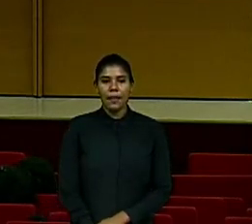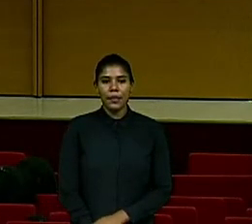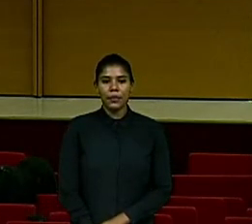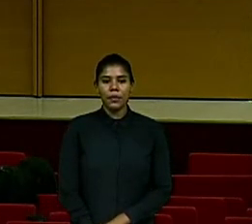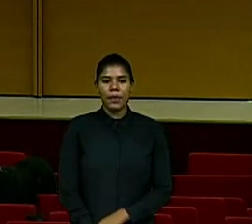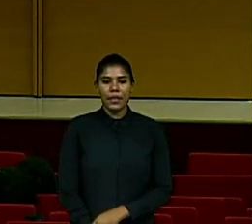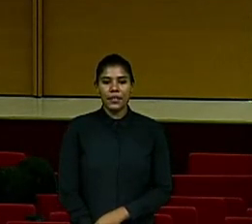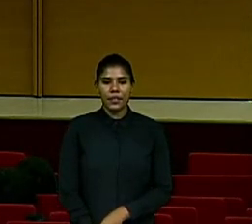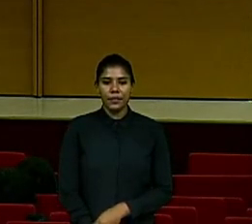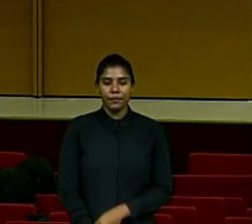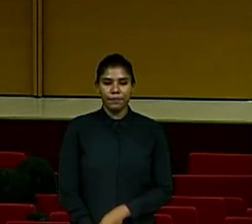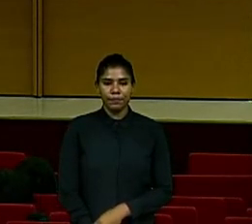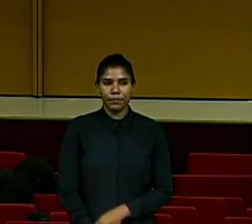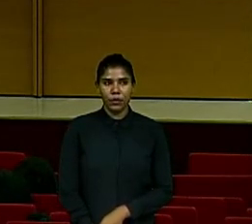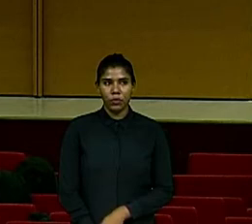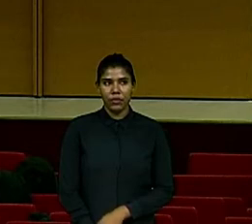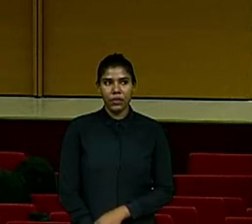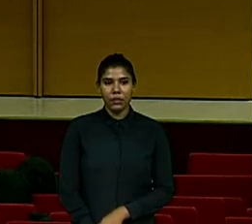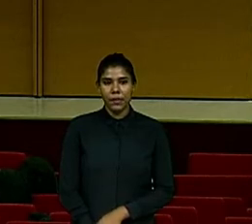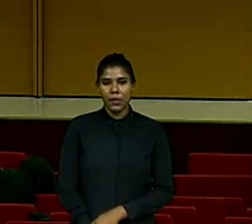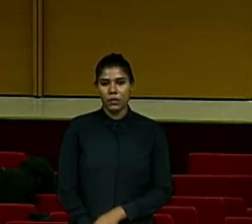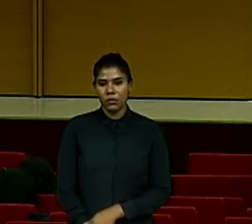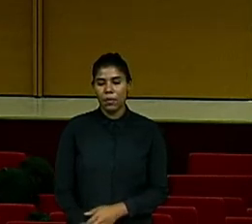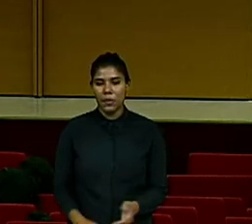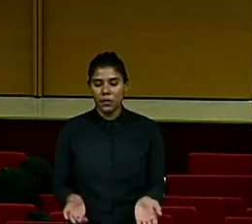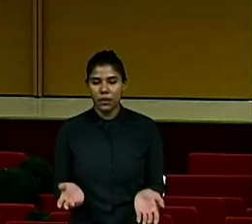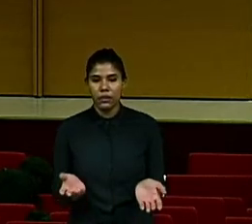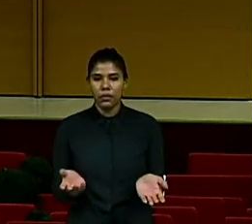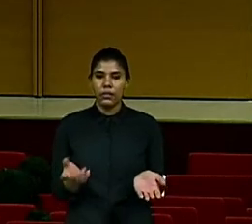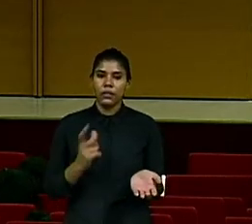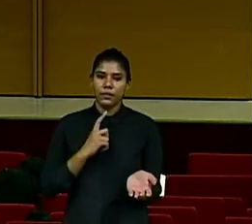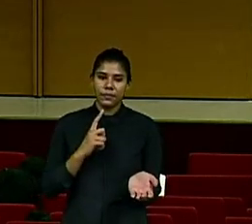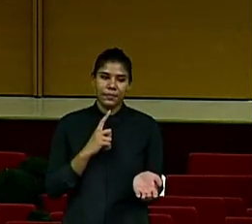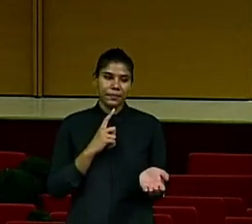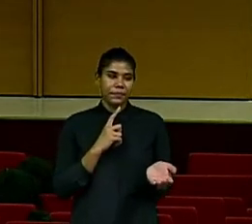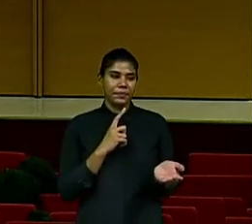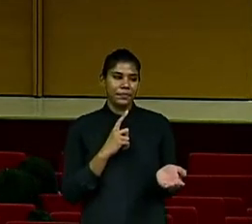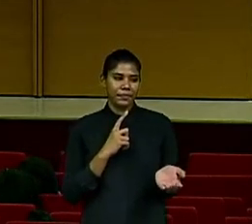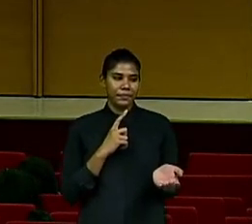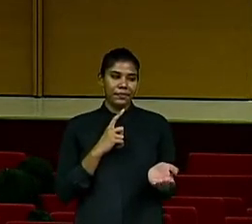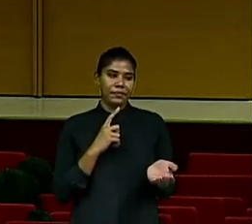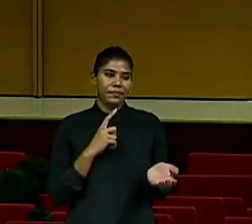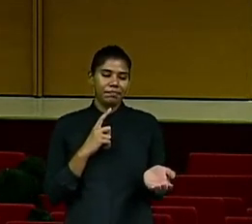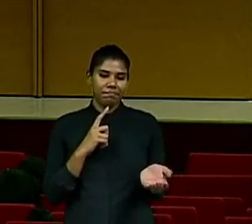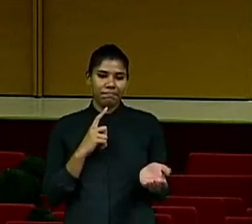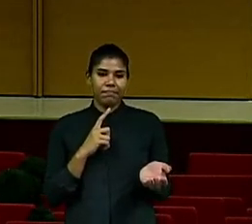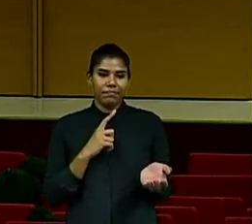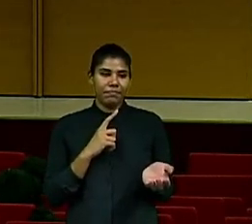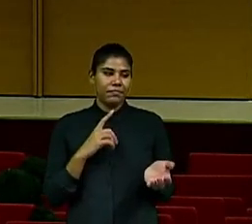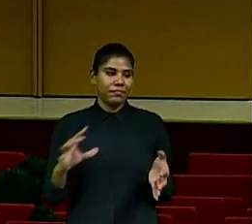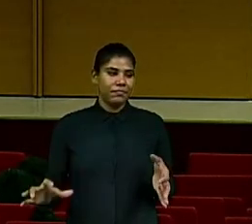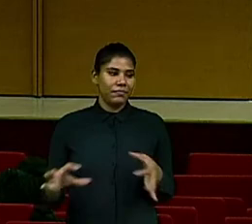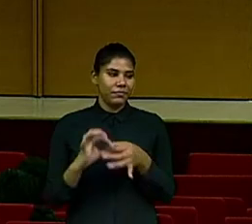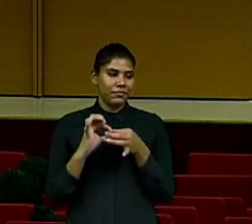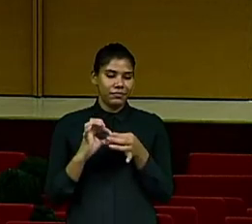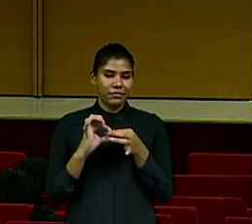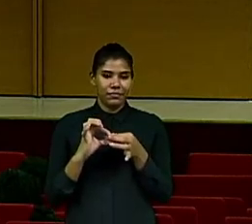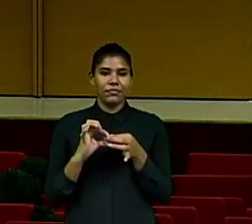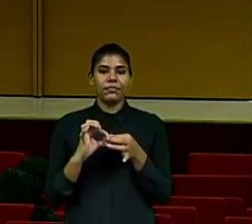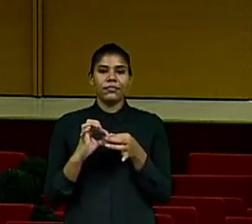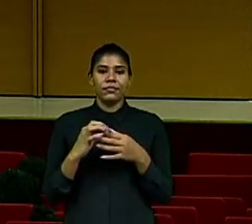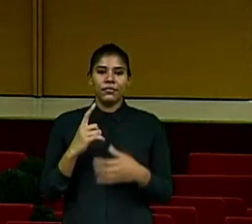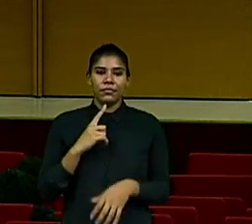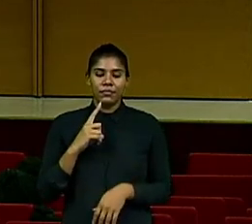ela não é tão específica como a enzima de restrição porque ela vai unir pontos do DNA cortado ao